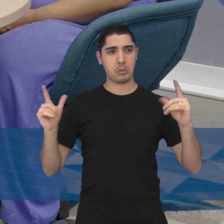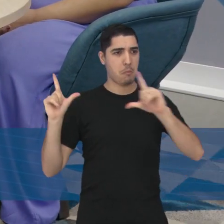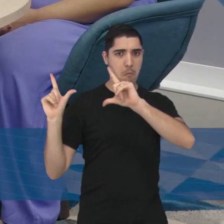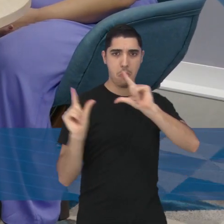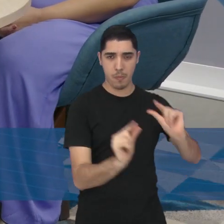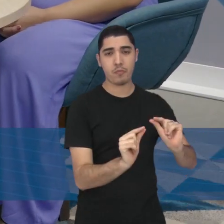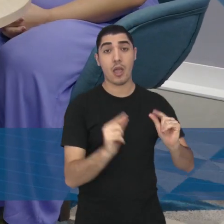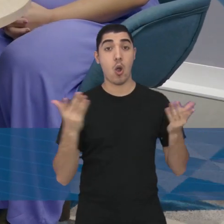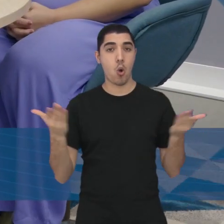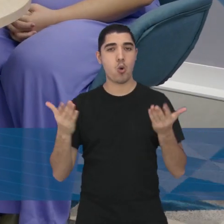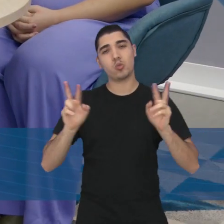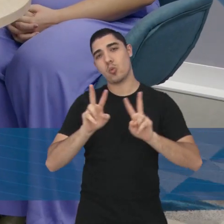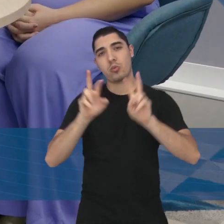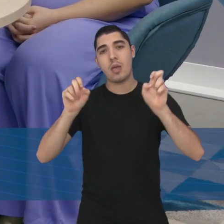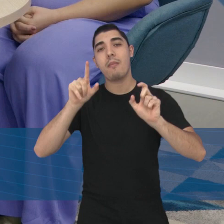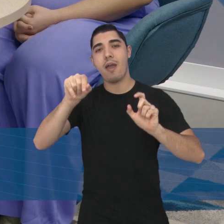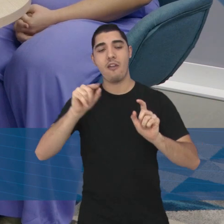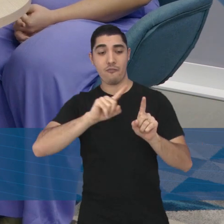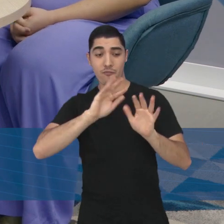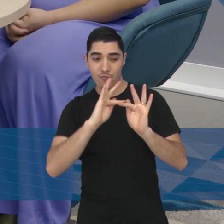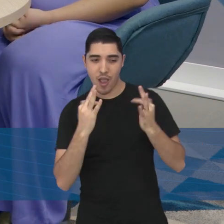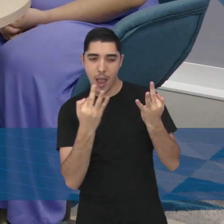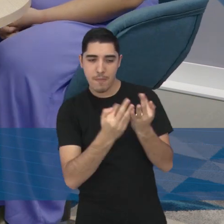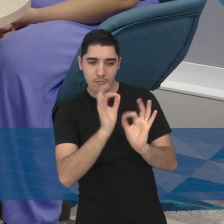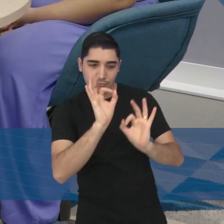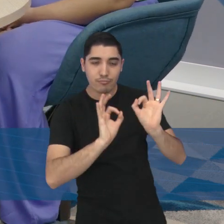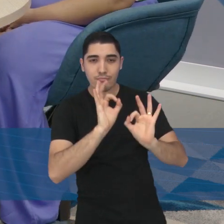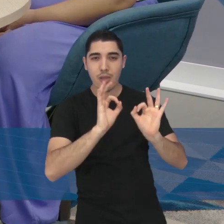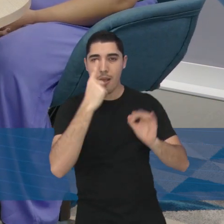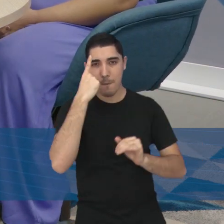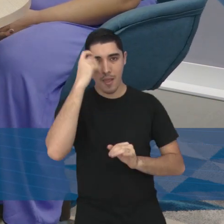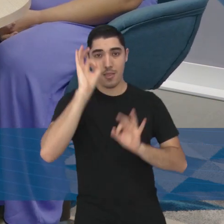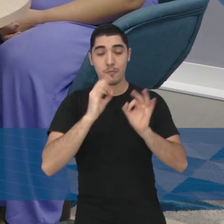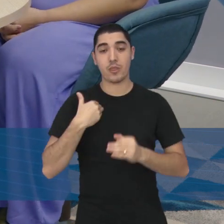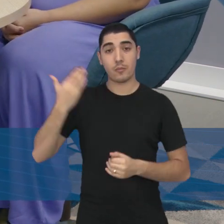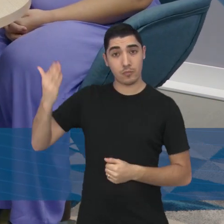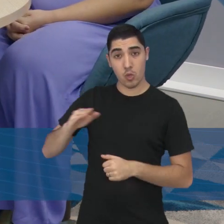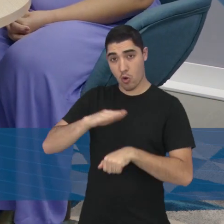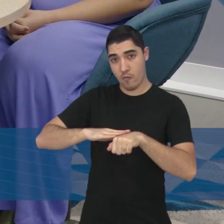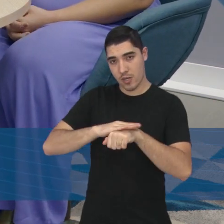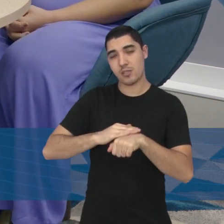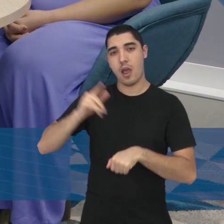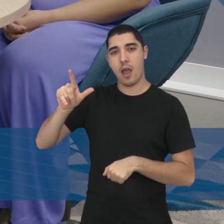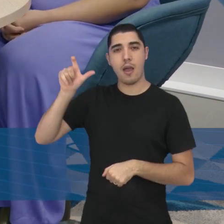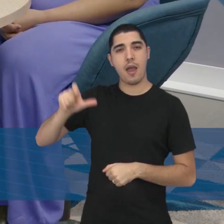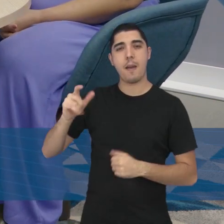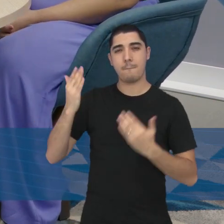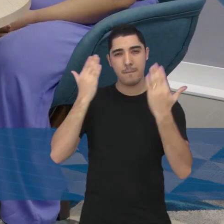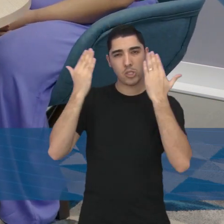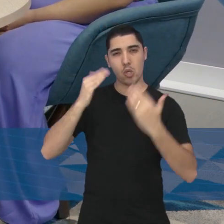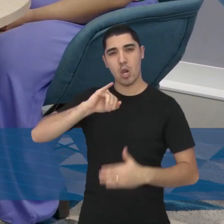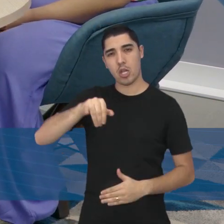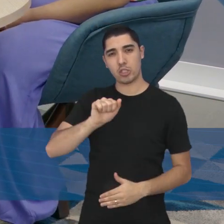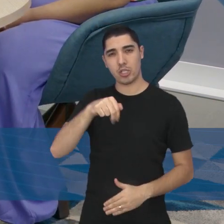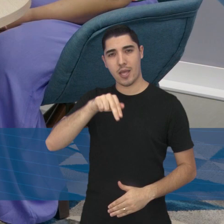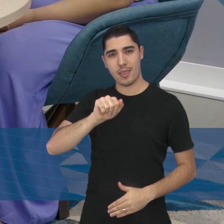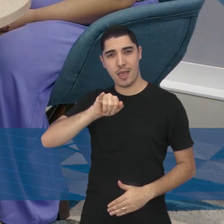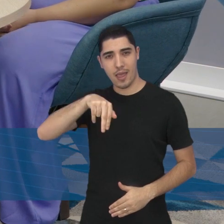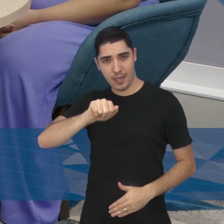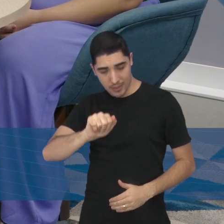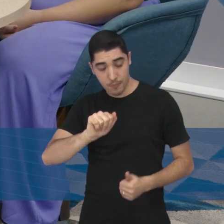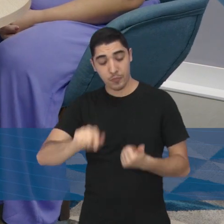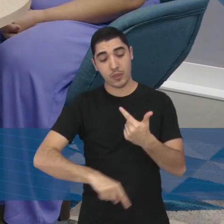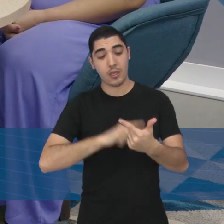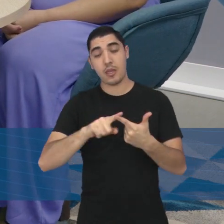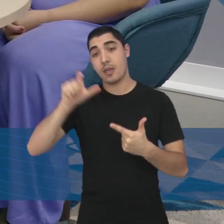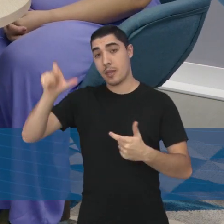falaremos sobre planejamento familiar e eu recebo a Janaína Dias, que é psicóloga clínica e especialista em perinatalidade, e também